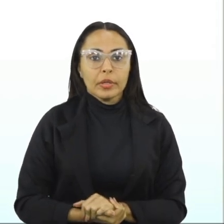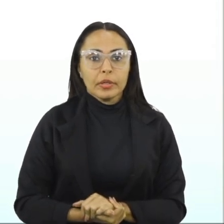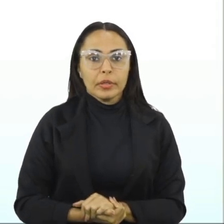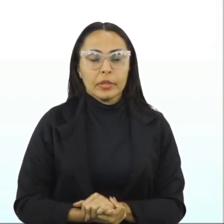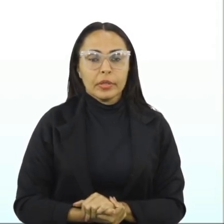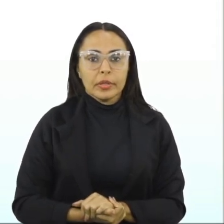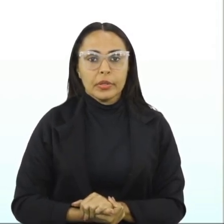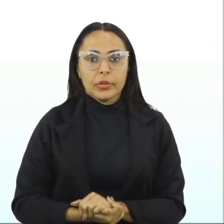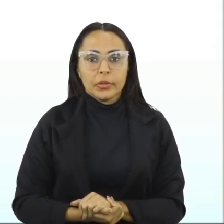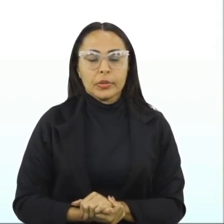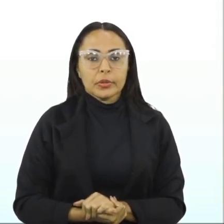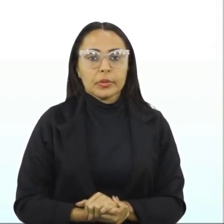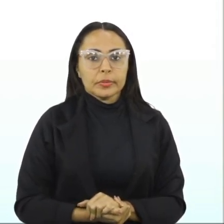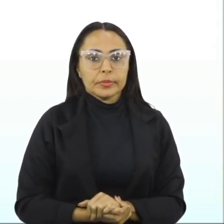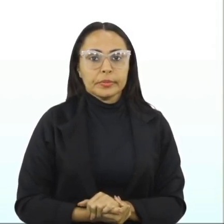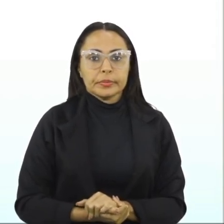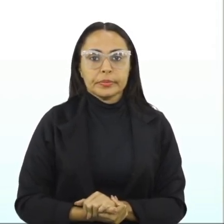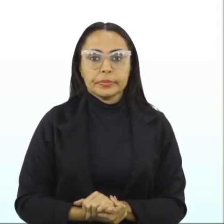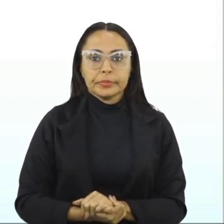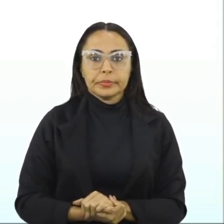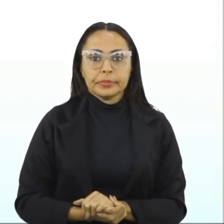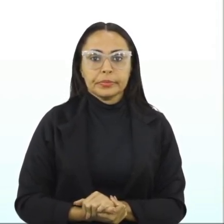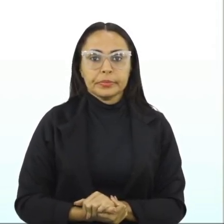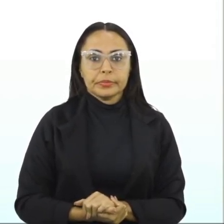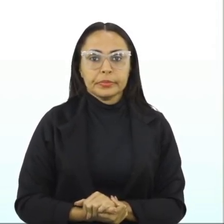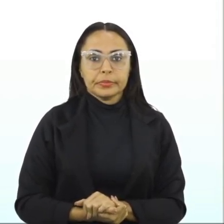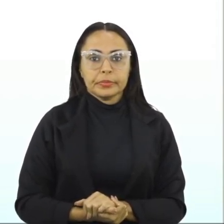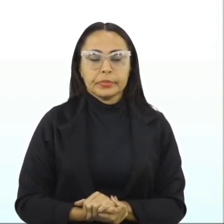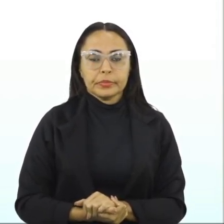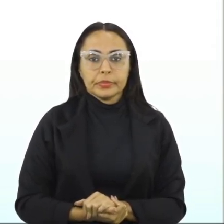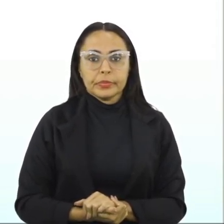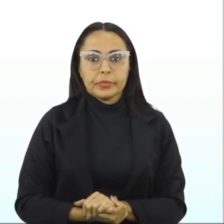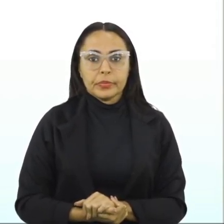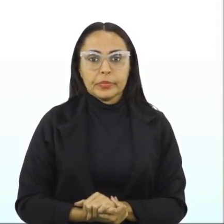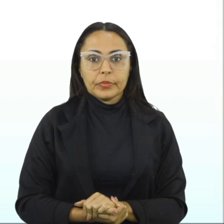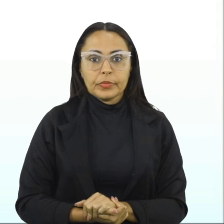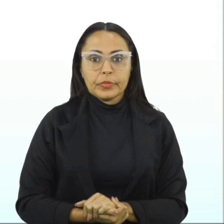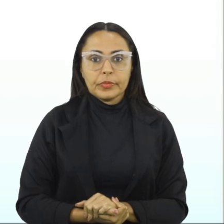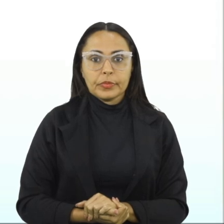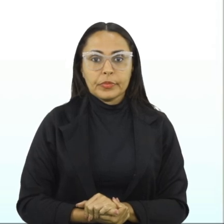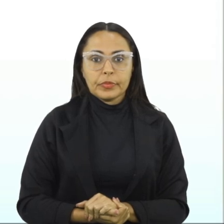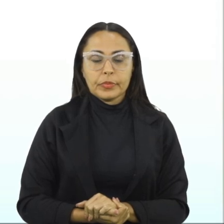a parte da biologia que estuda a química